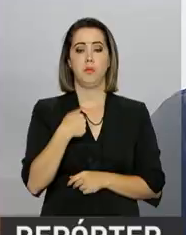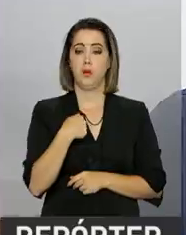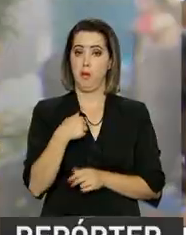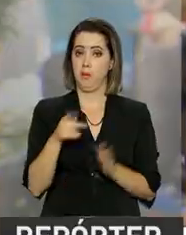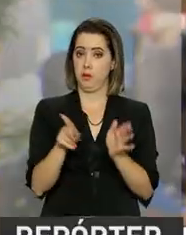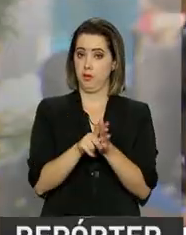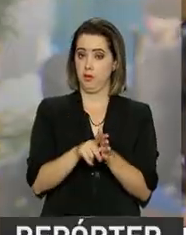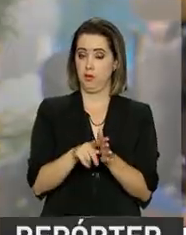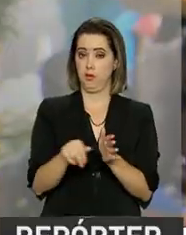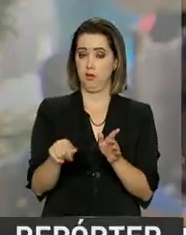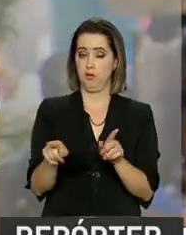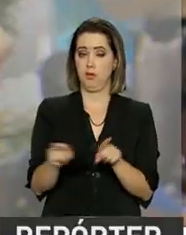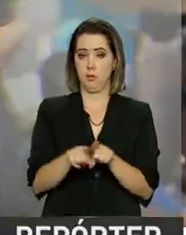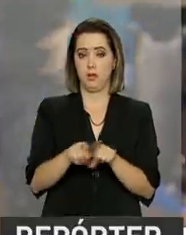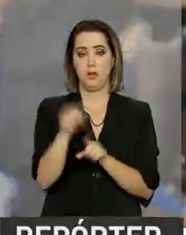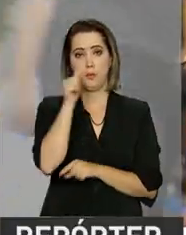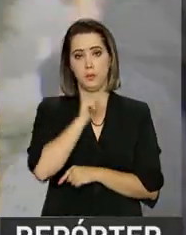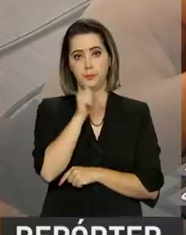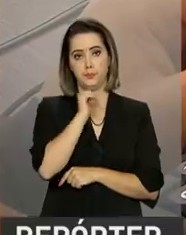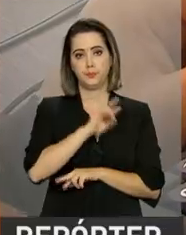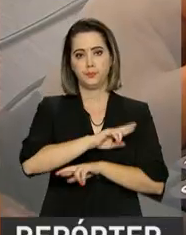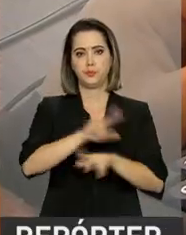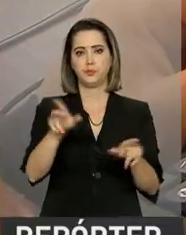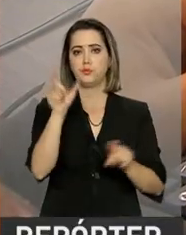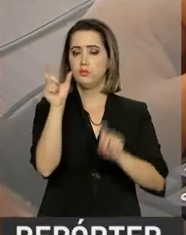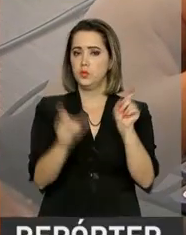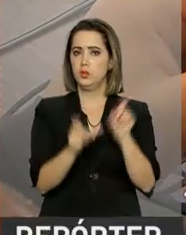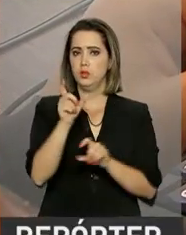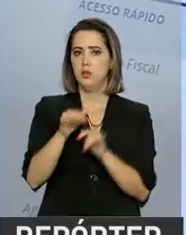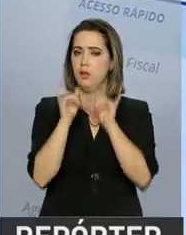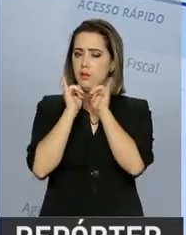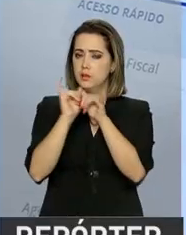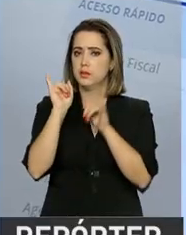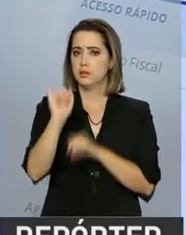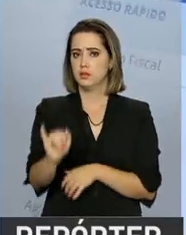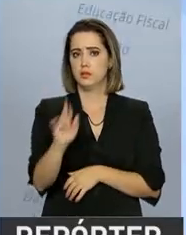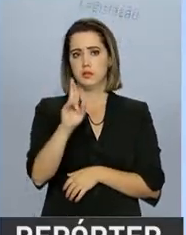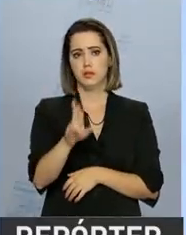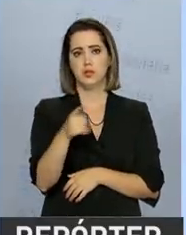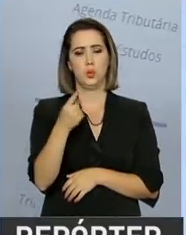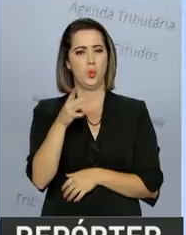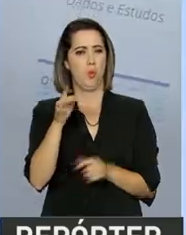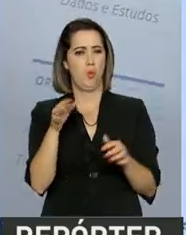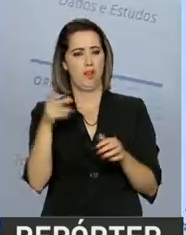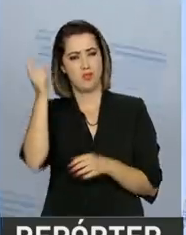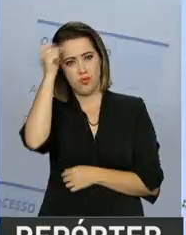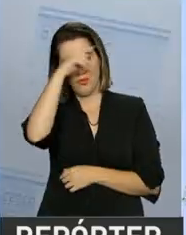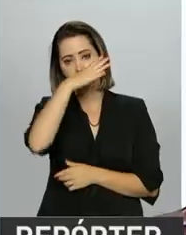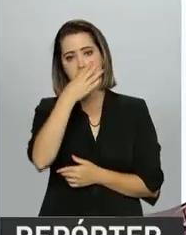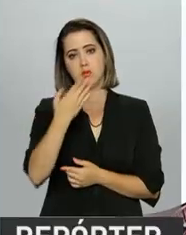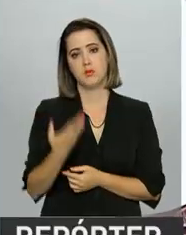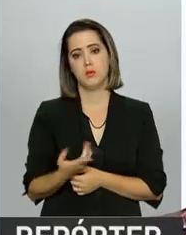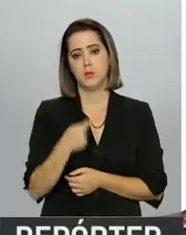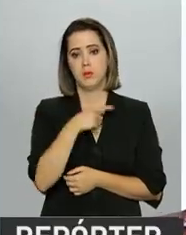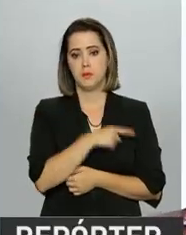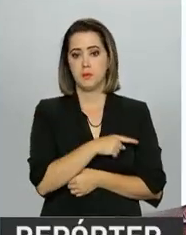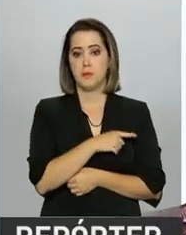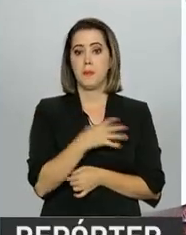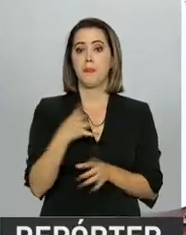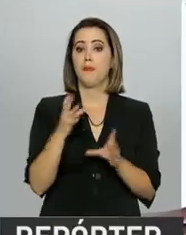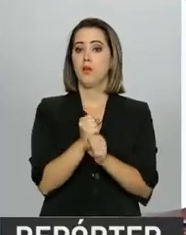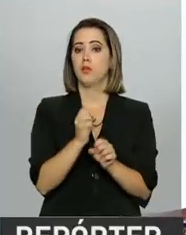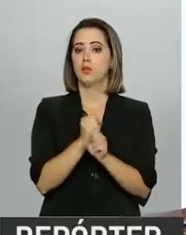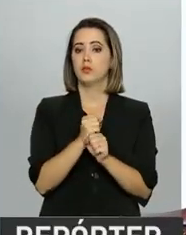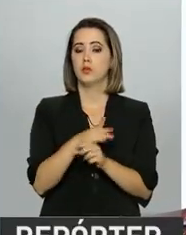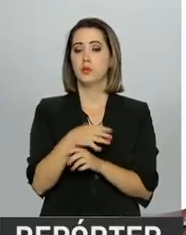e da minha esposa. Mas para muitos brasileiros, fazer a declaração do imposto de renda não é tão simples assim. A contadora